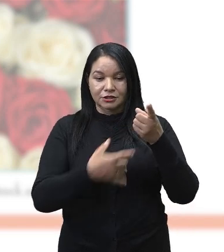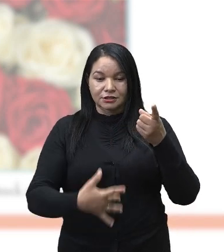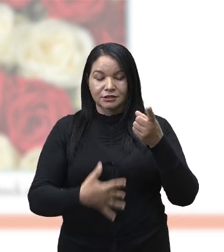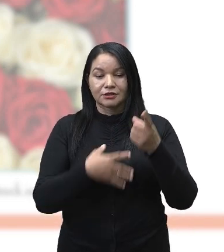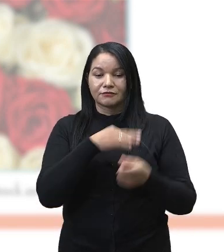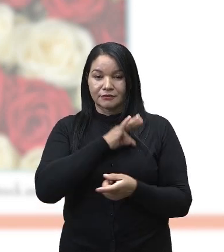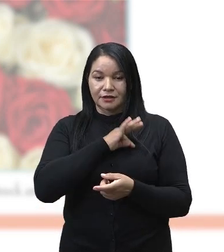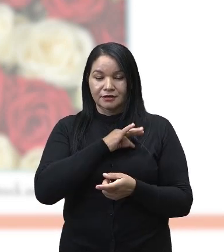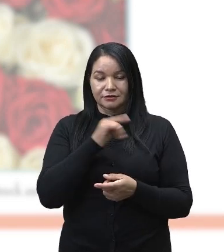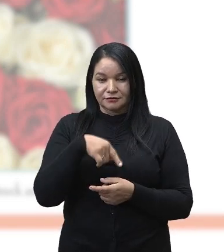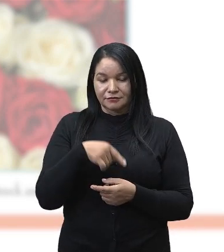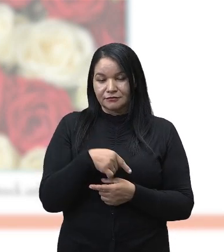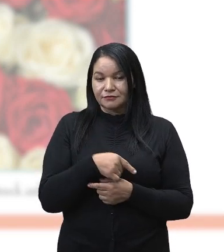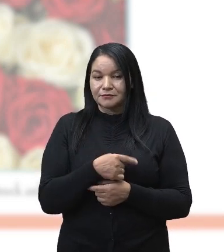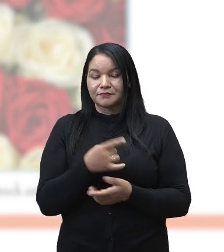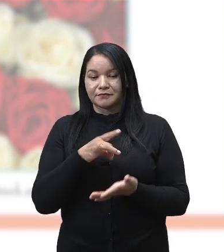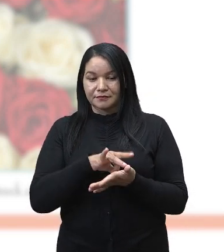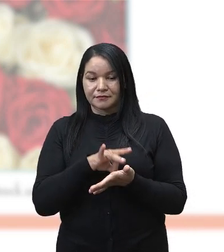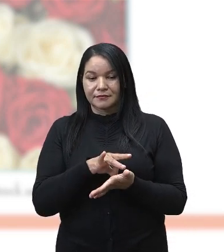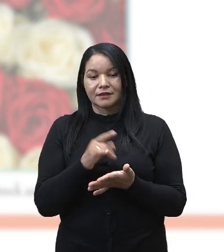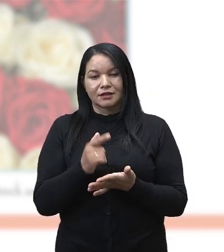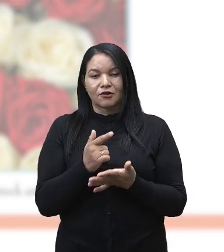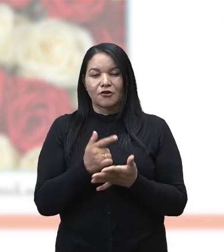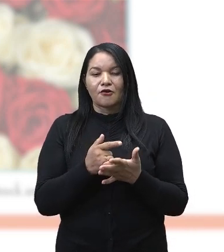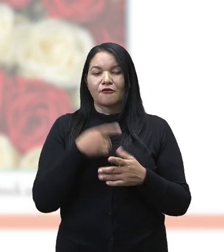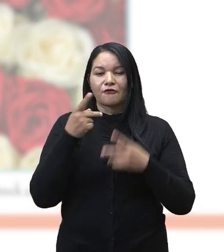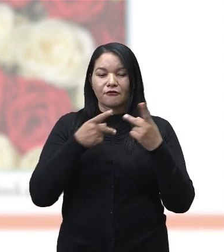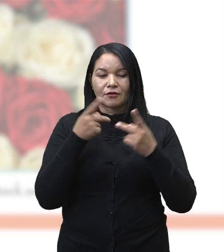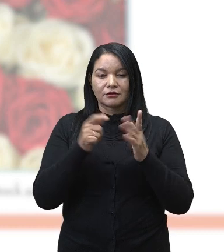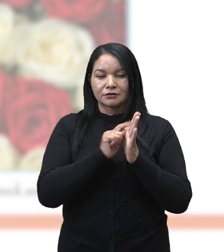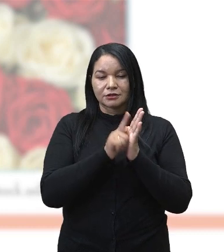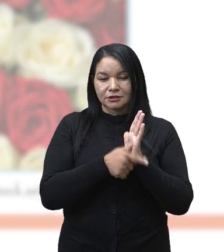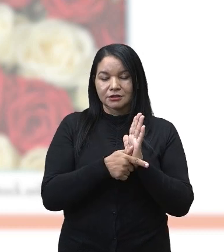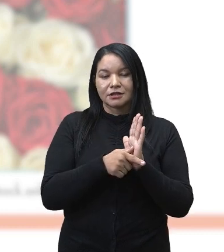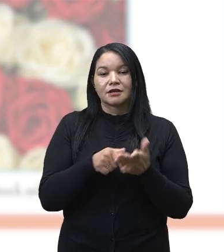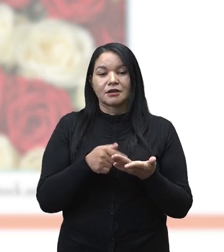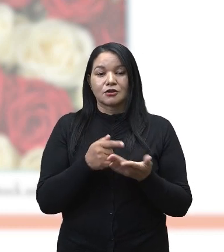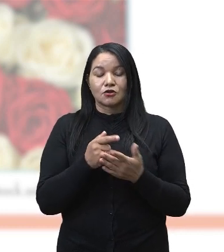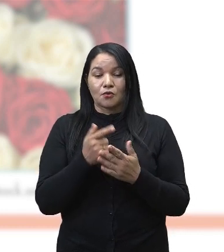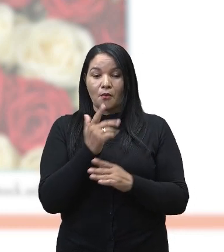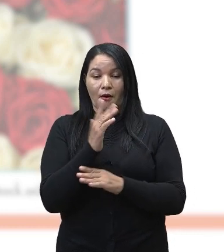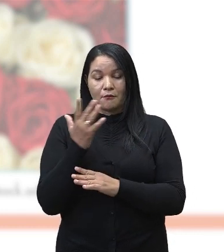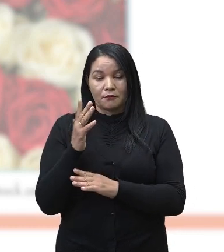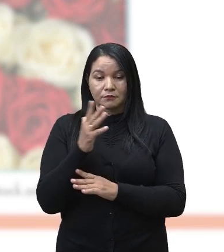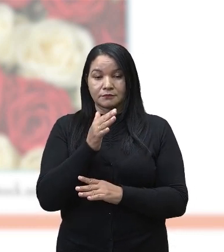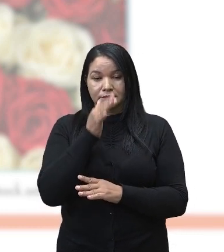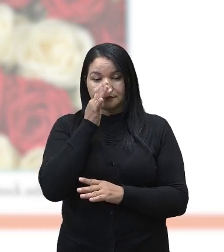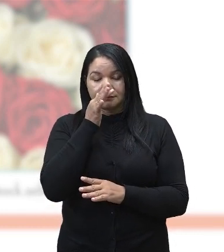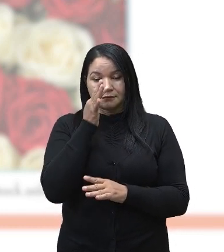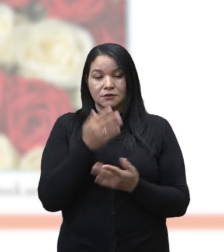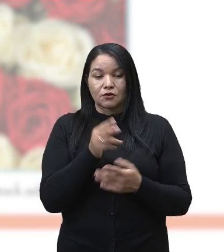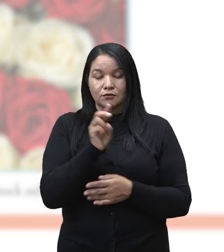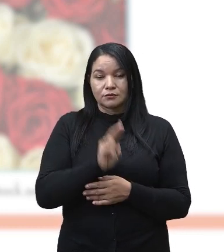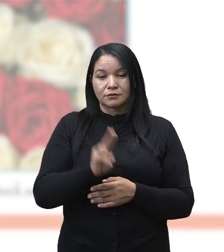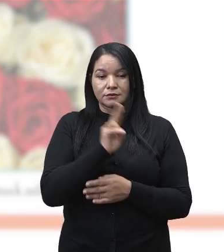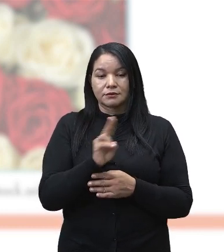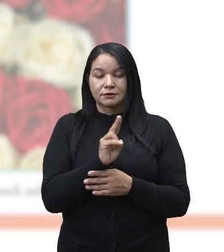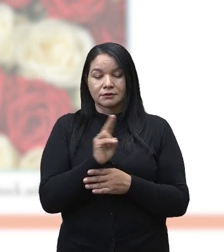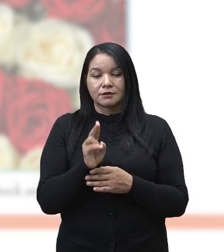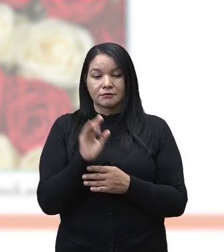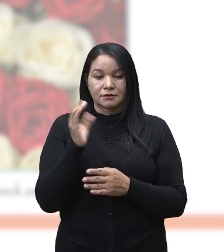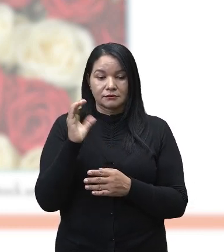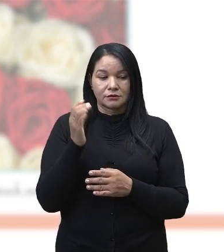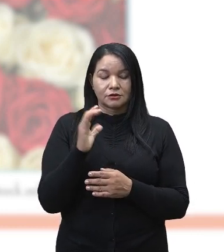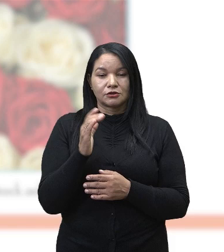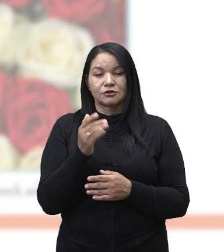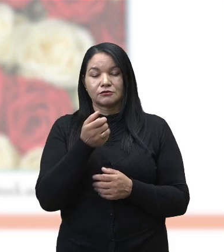é verdade? Ele está falando sobre o gênero, sobre a planta, utilizando aí da parte mais científica. Esse é um tipo